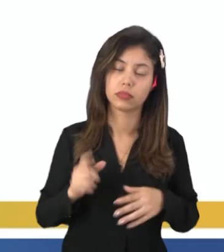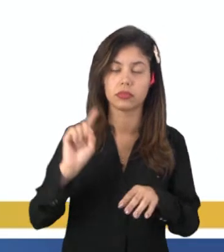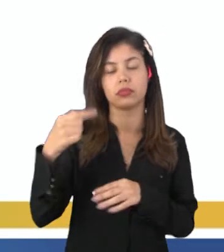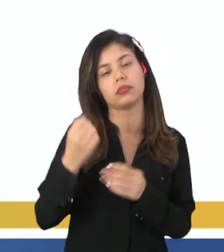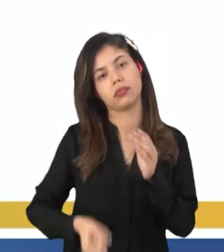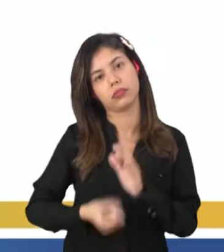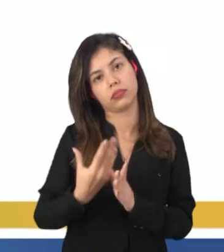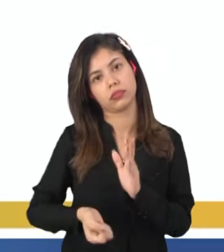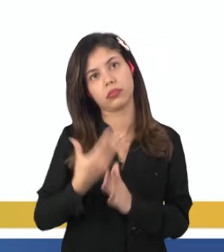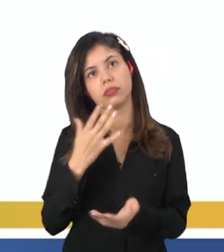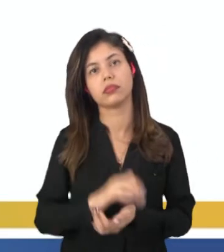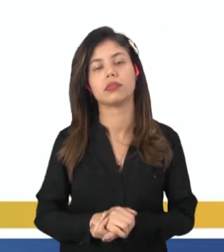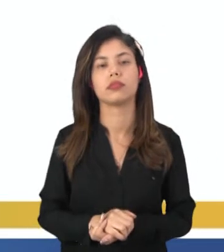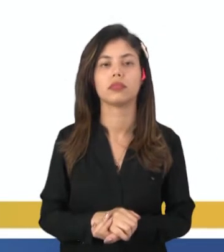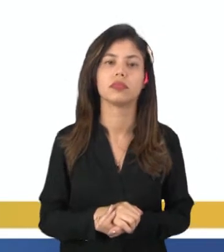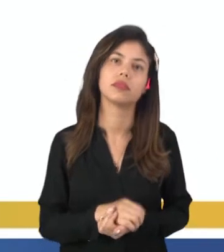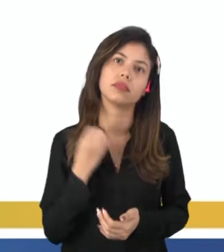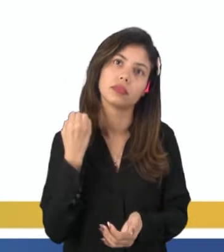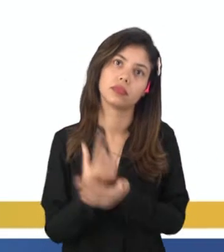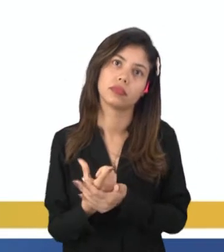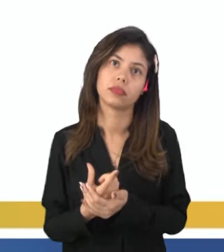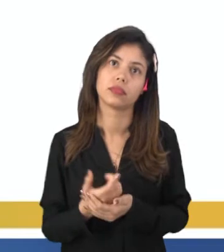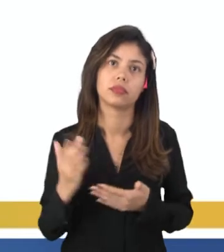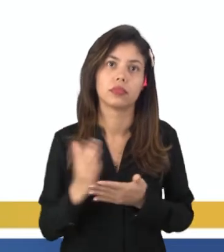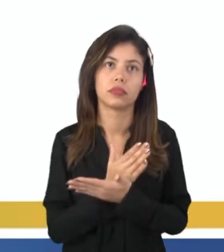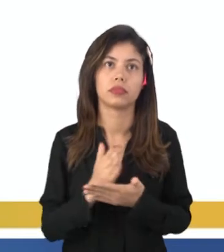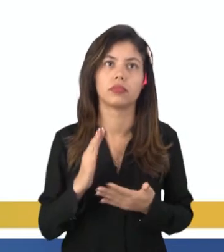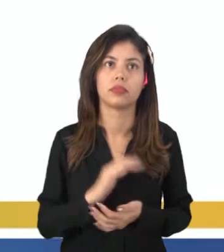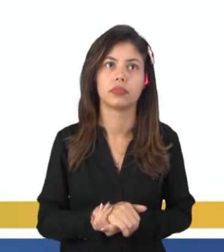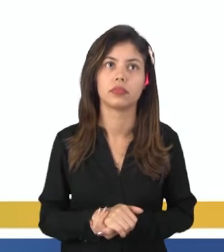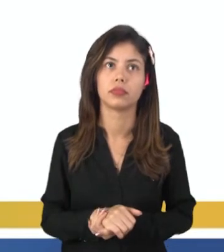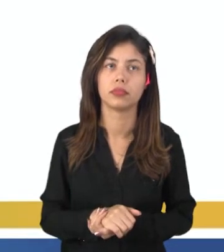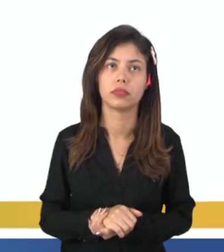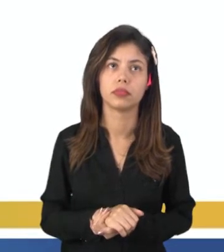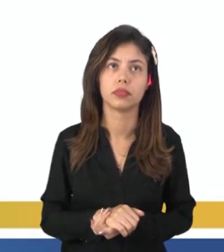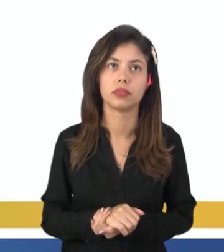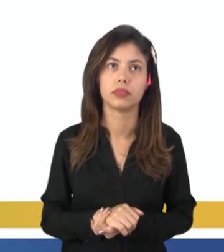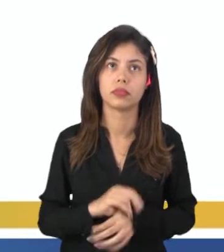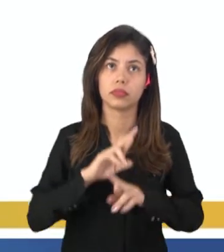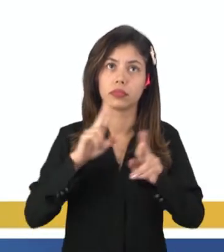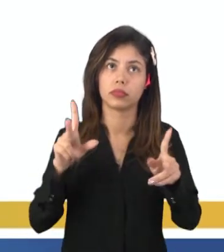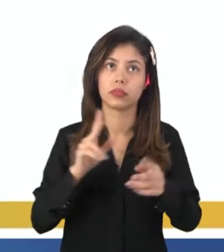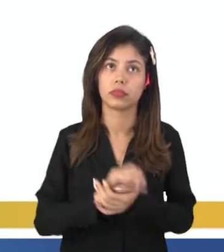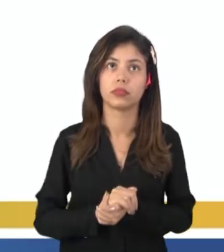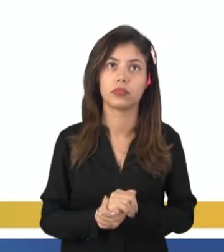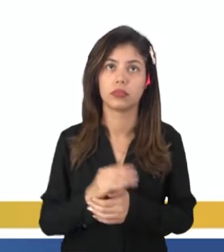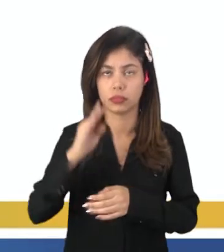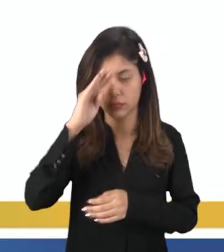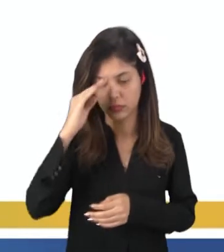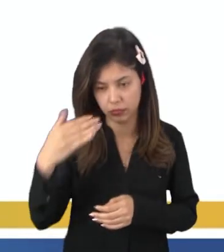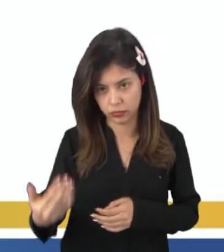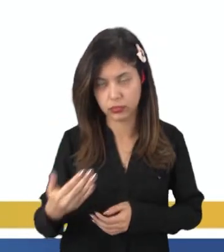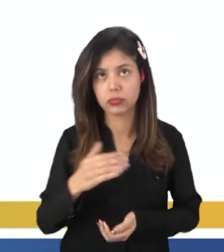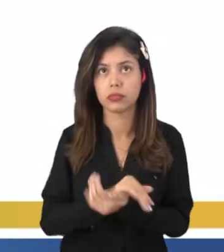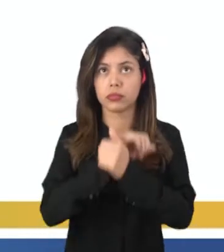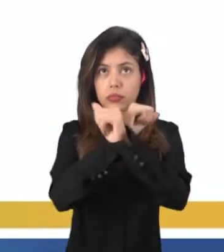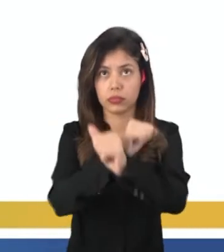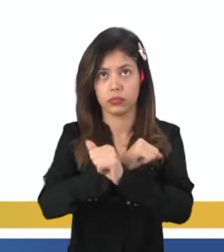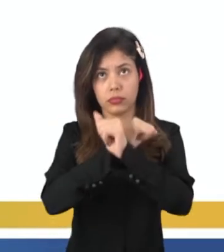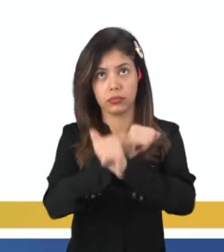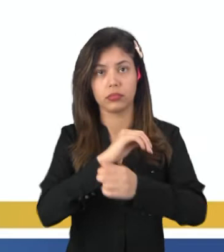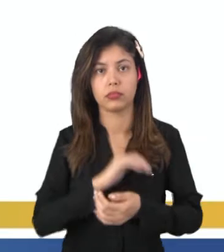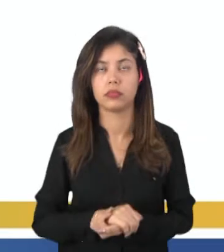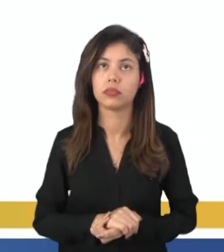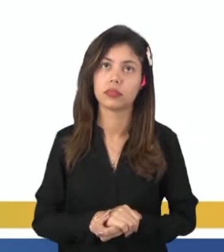produzia. E ali o pagamento de alguns impostos, né? As principais diferenças entre servo e escravos, né? No